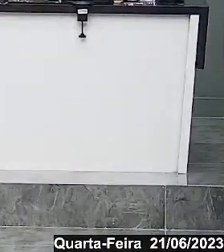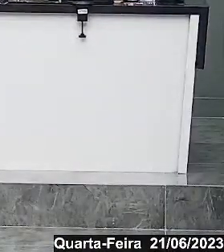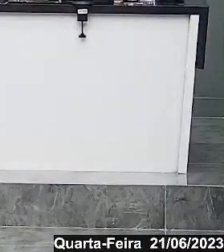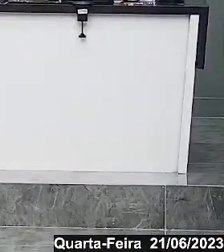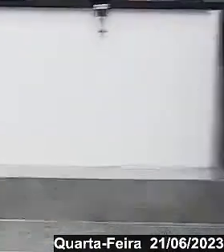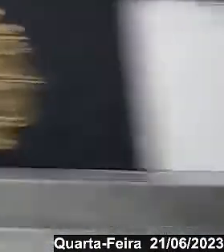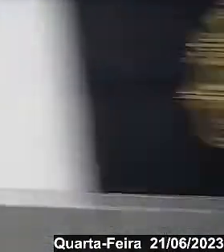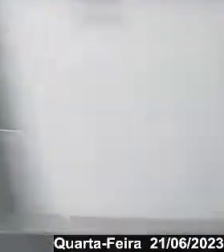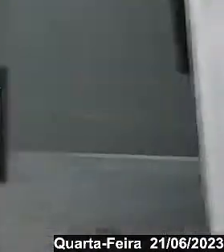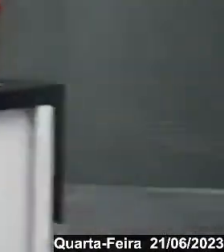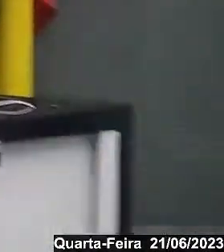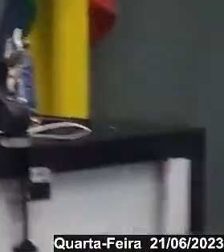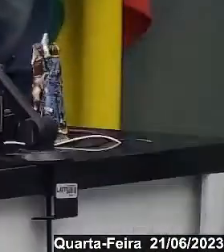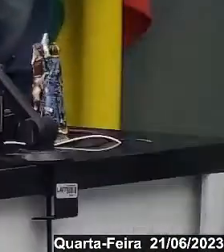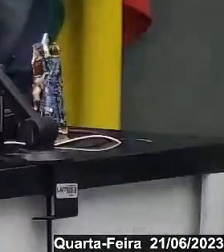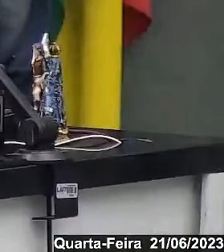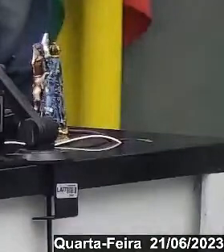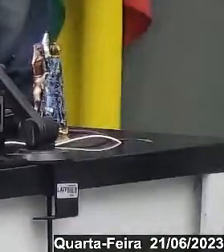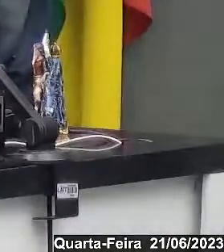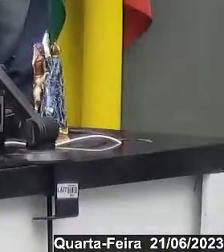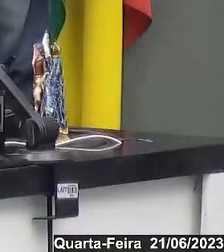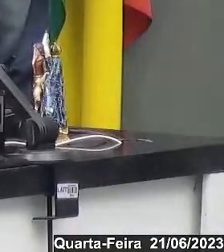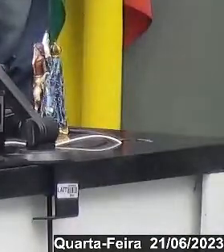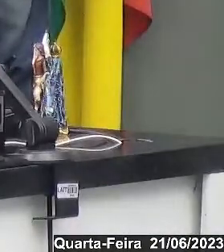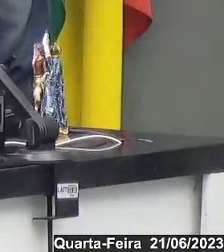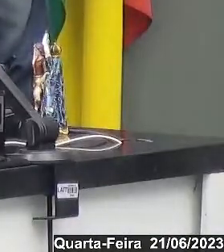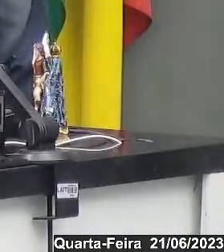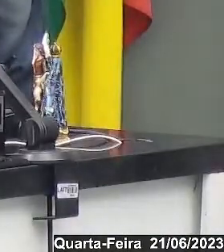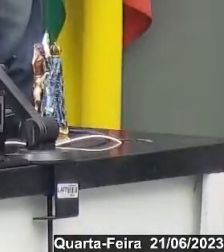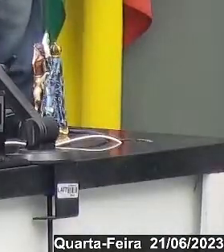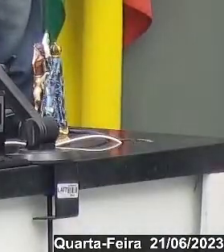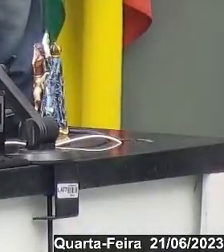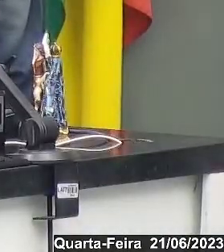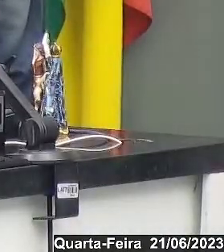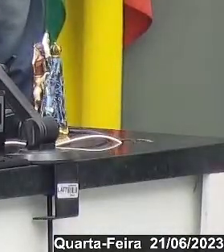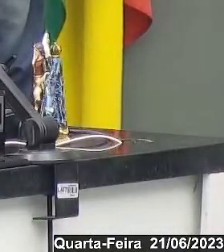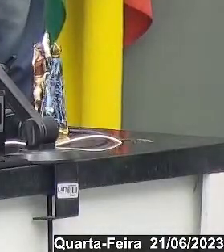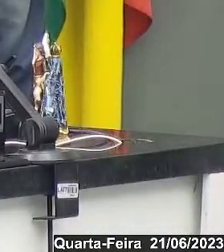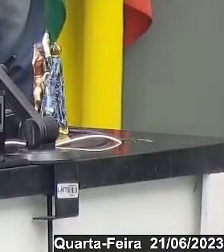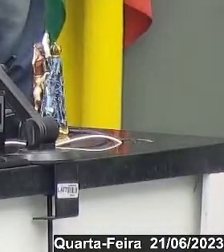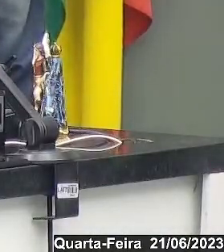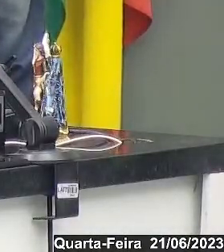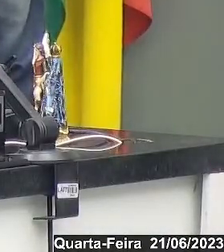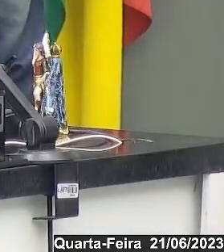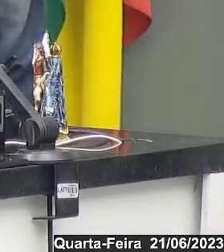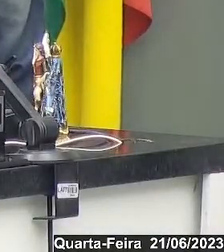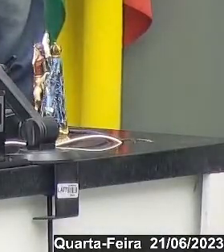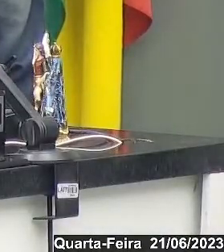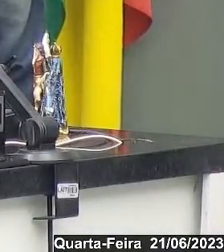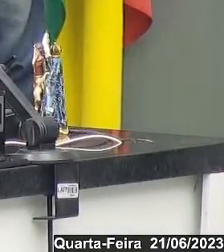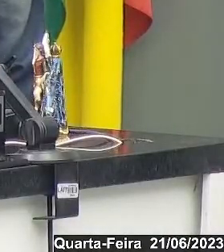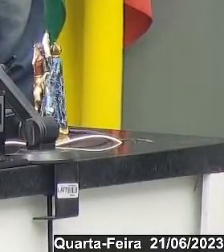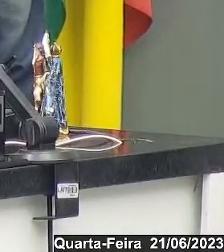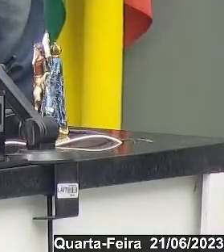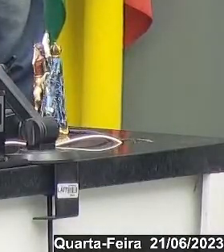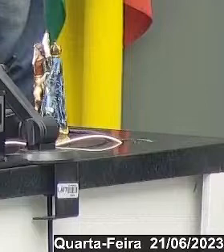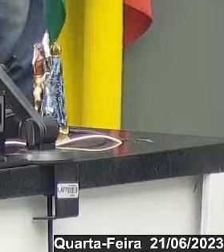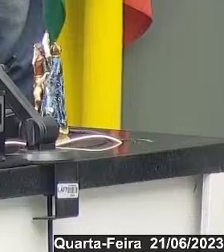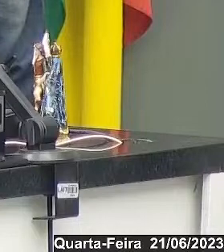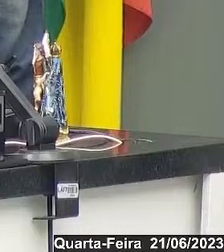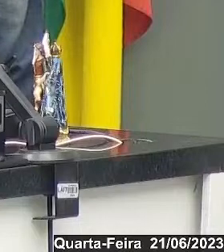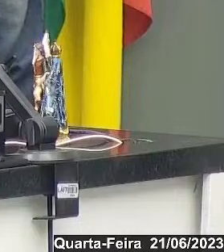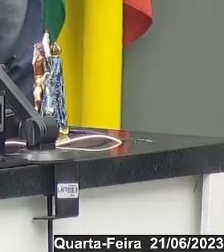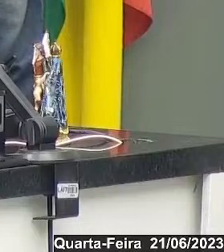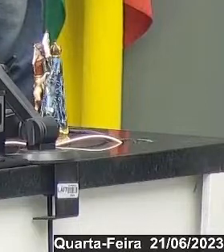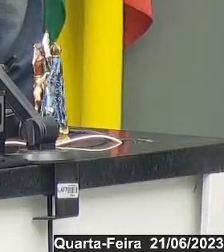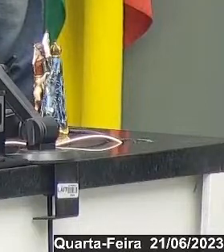Pinheirinho, cumprimentar o Bicudo, o Deck que está presente, agradecer vocês pela luta, dizer a vocês